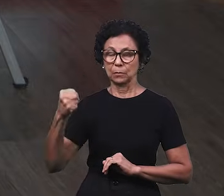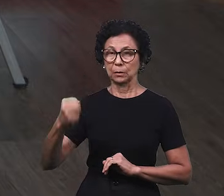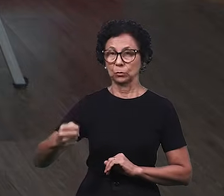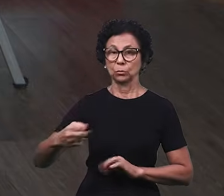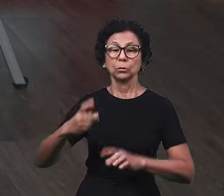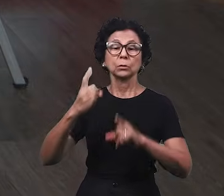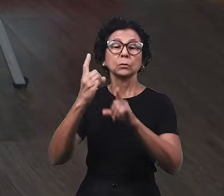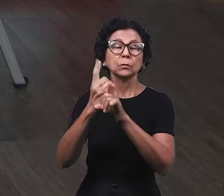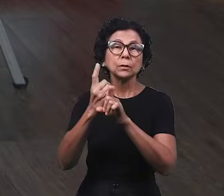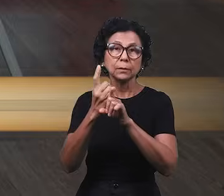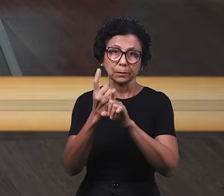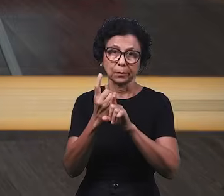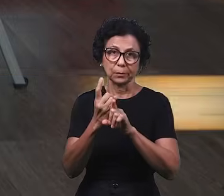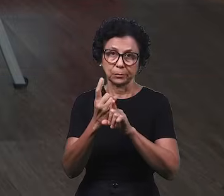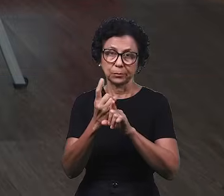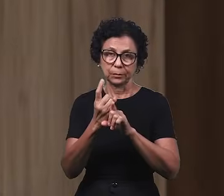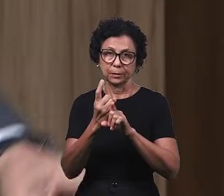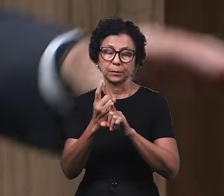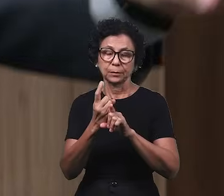Né? Isso.